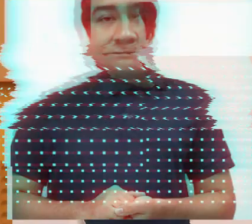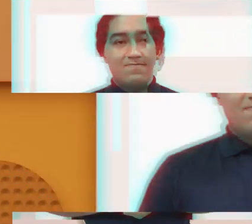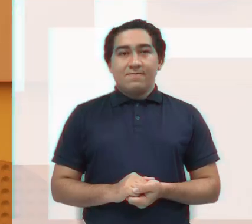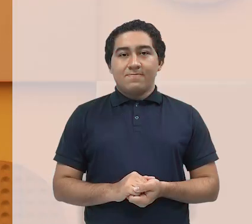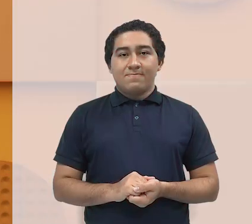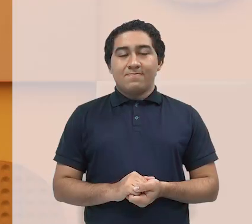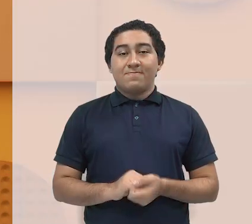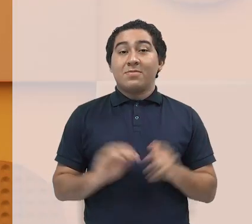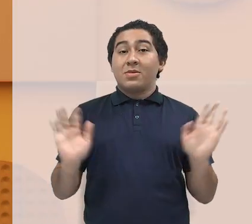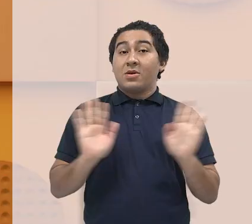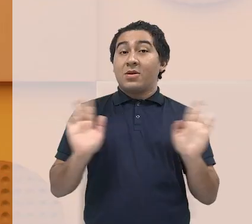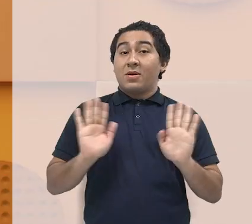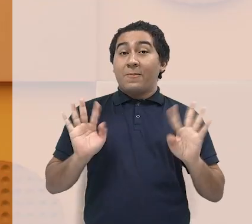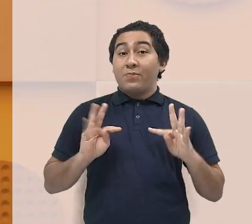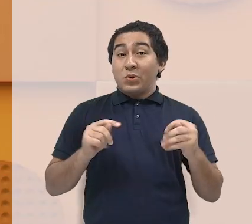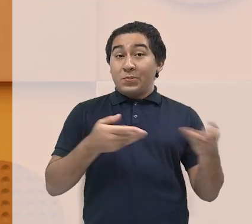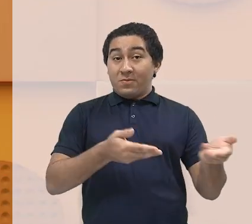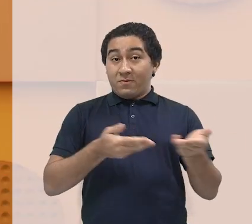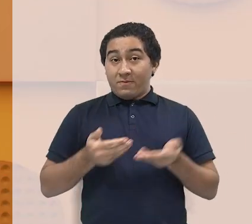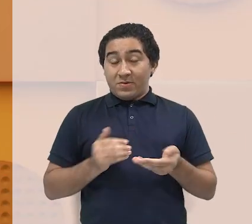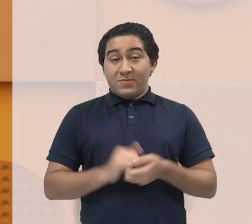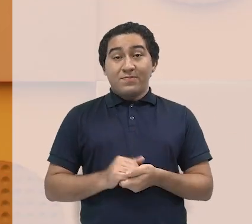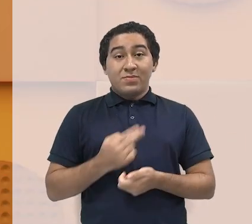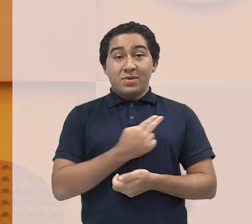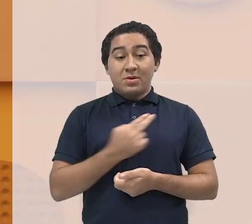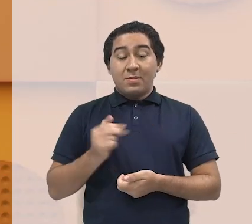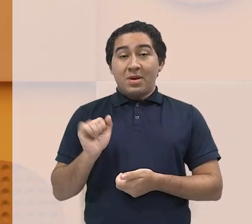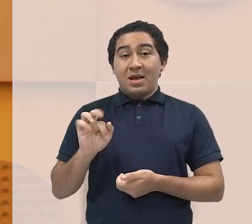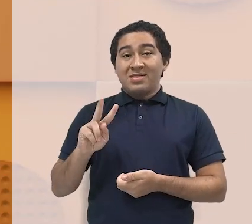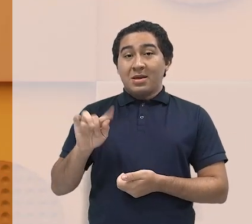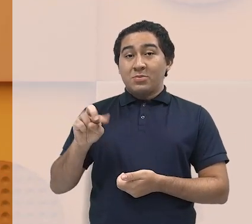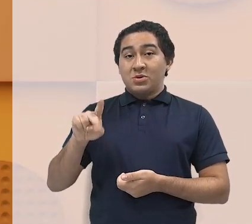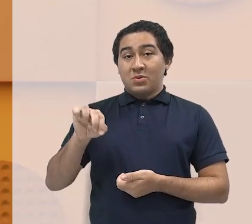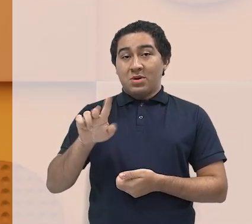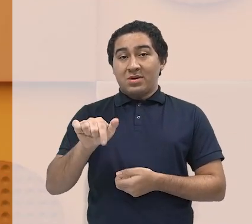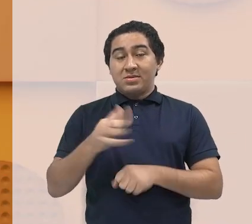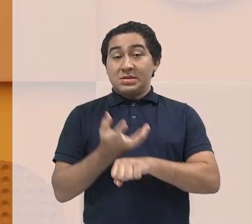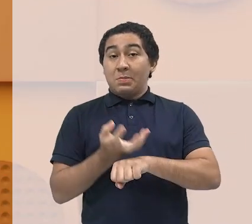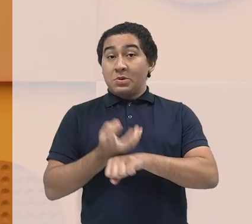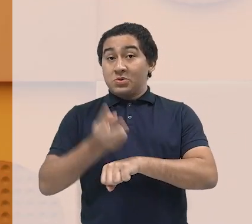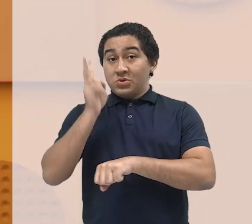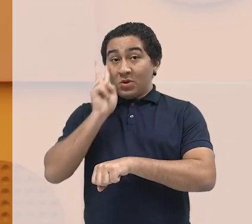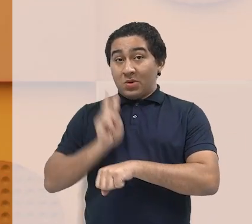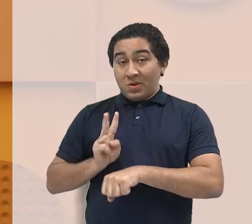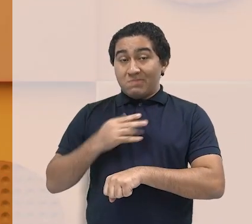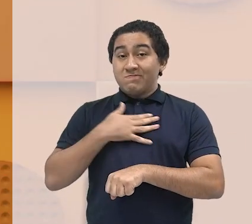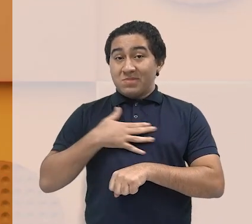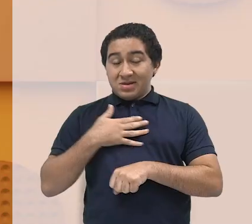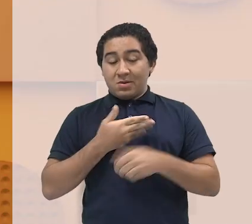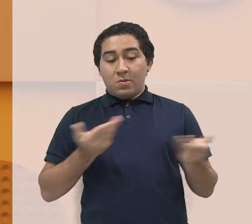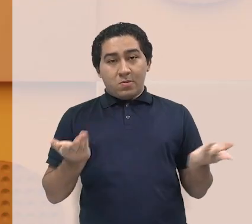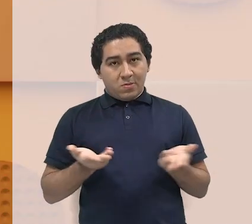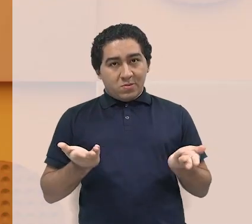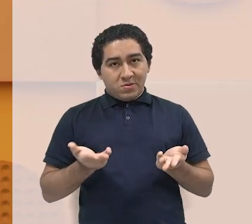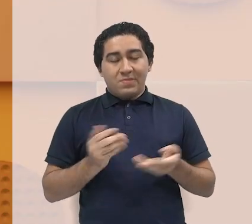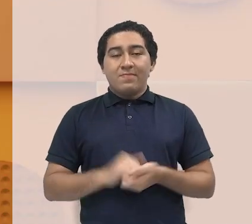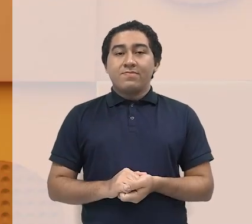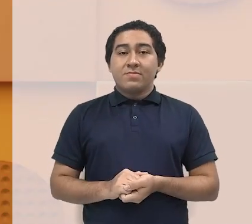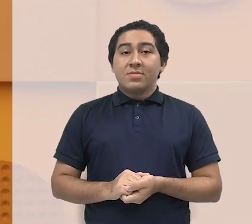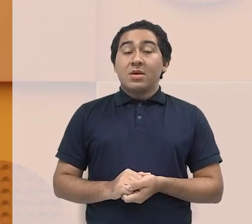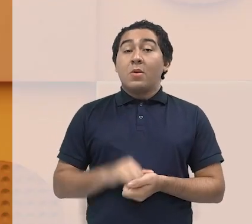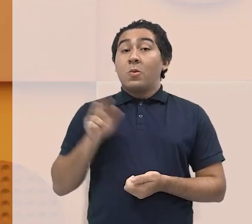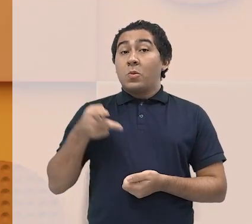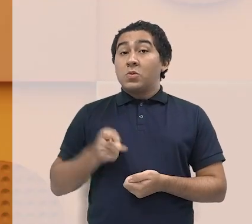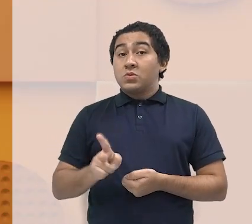Olá, sejam todos muito bem-vindos. Eu sou o professor Artemison Montanha, do componente de História. É um prazer enorme estar aqui. E claro que nós vamos continuar